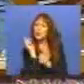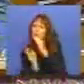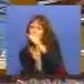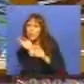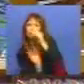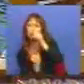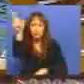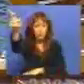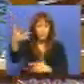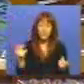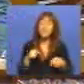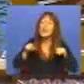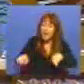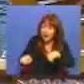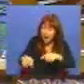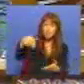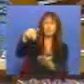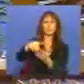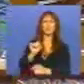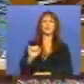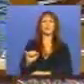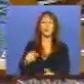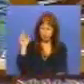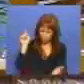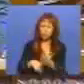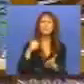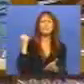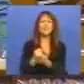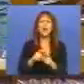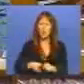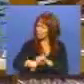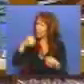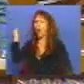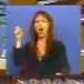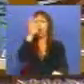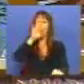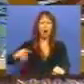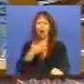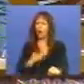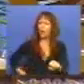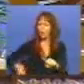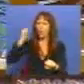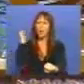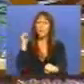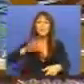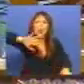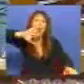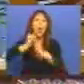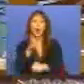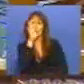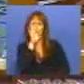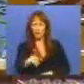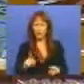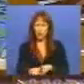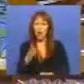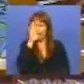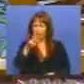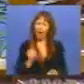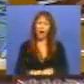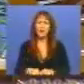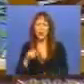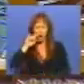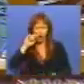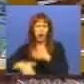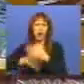inflacionário? É que essa posição marcaria uma ruptura com a prática passada. Outra atitude, a atitude da